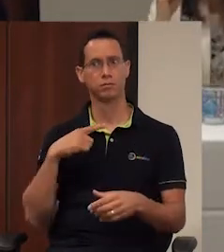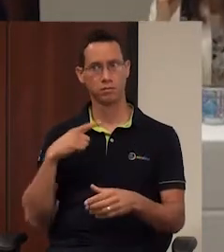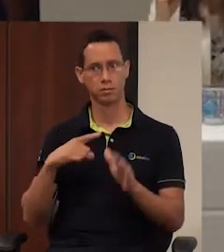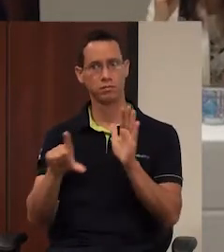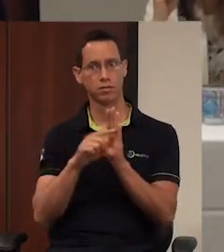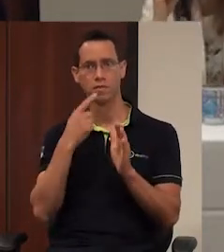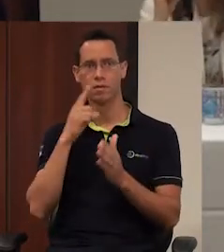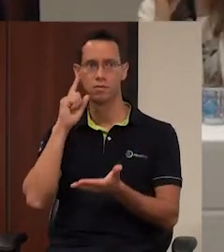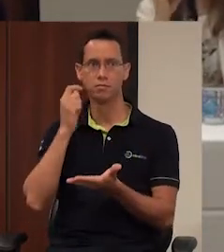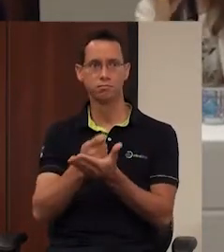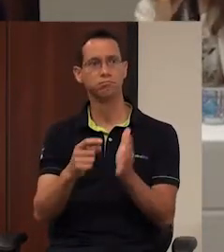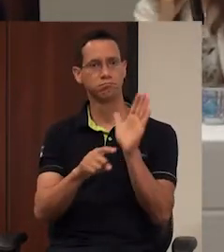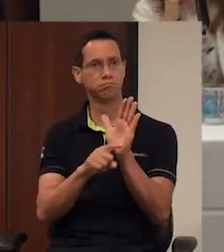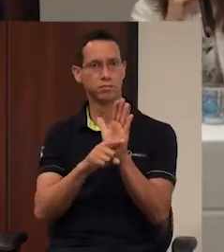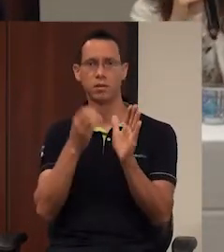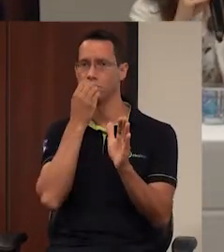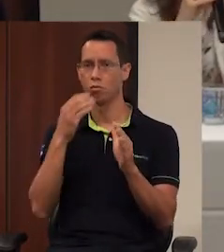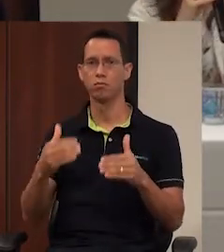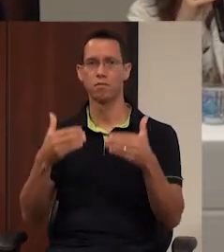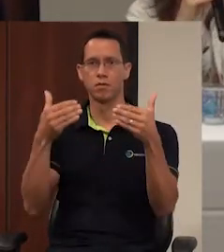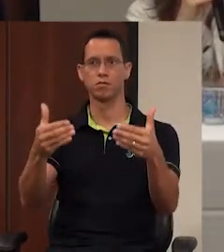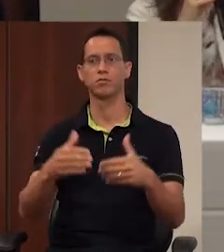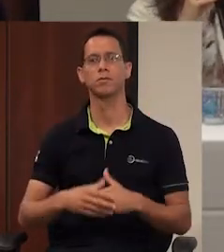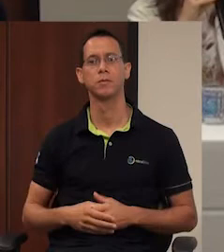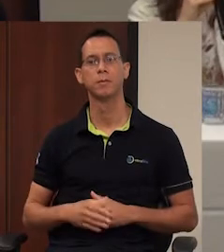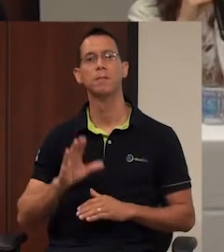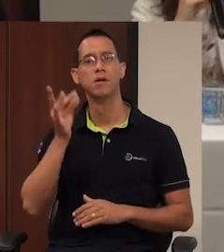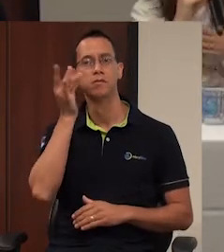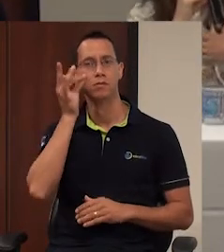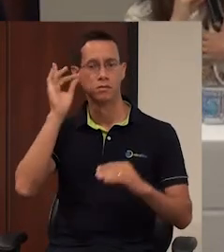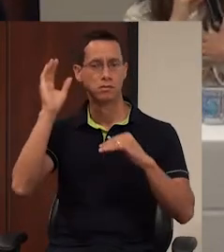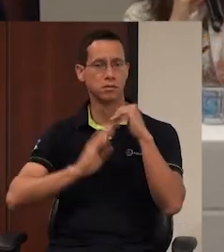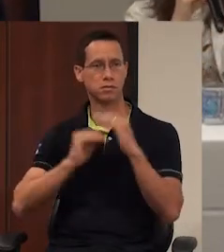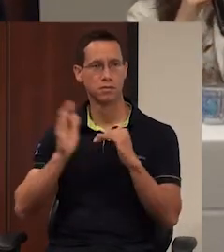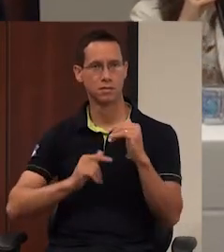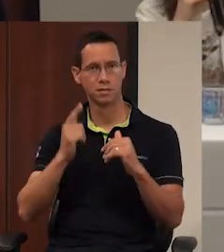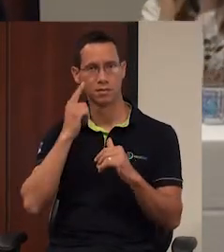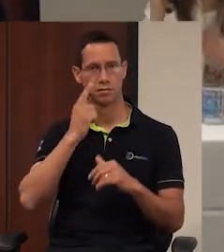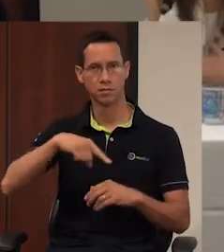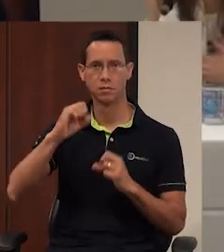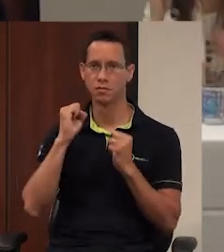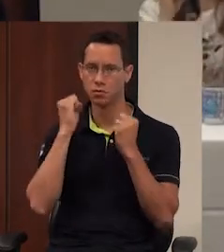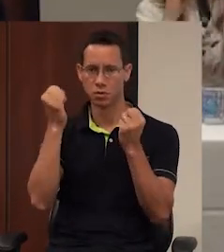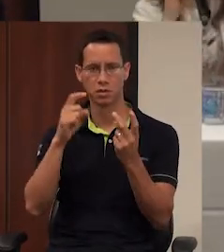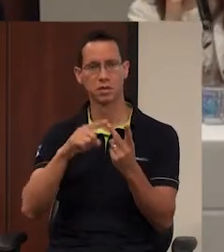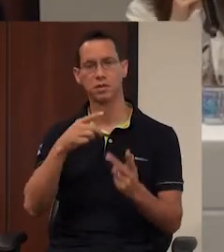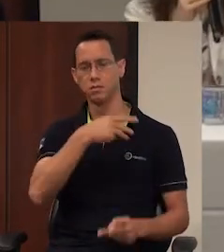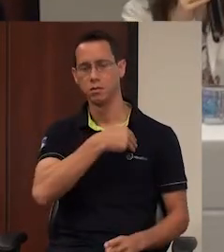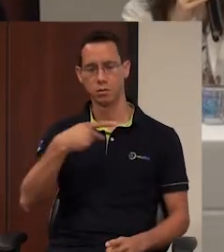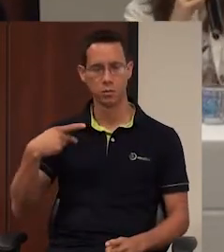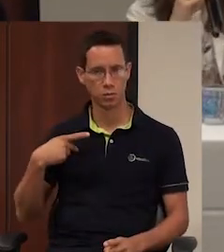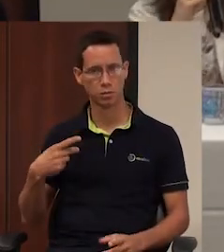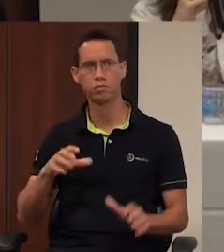um avanço. Né? Mas, na prática, eu acho que os operadores do direito, a Defensoria, o Ministério Público, o pessoal